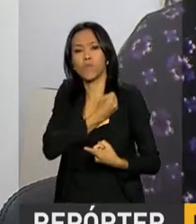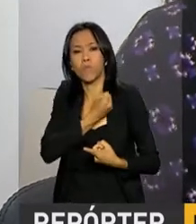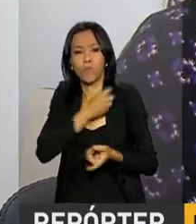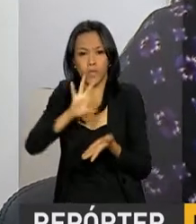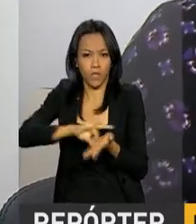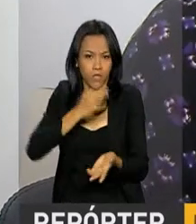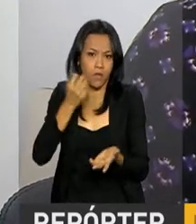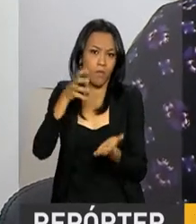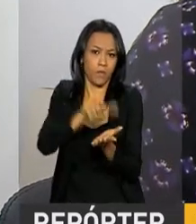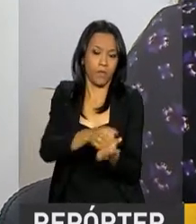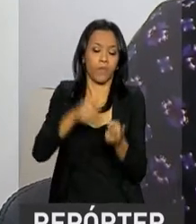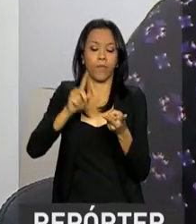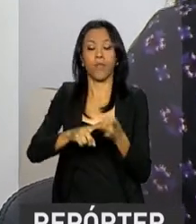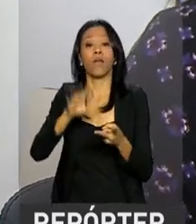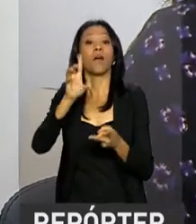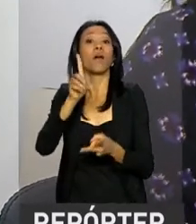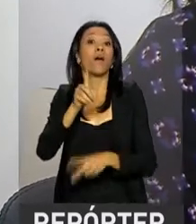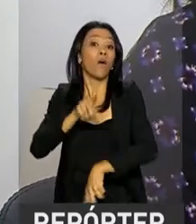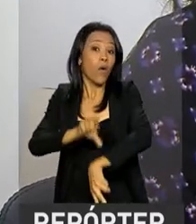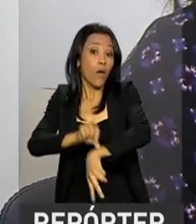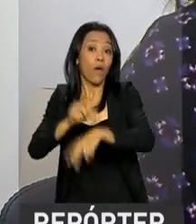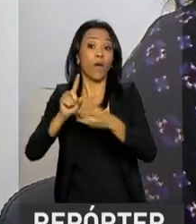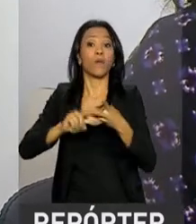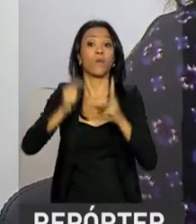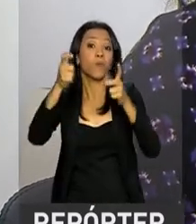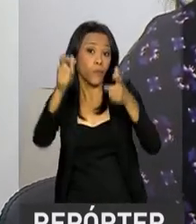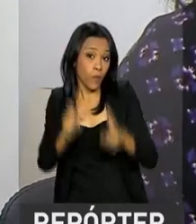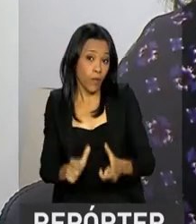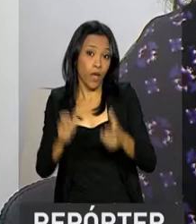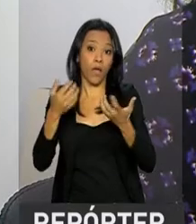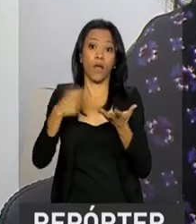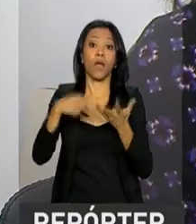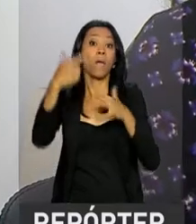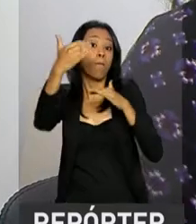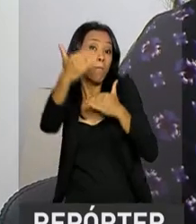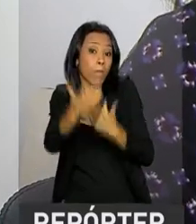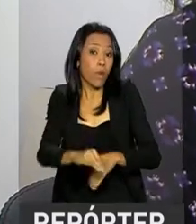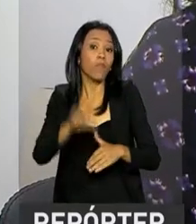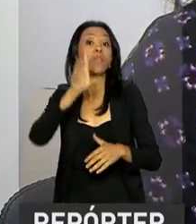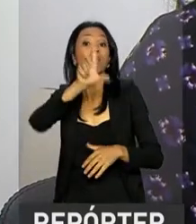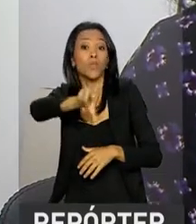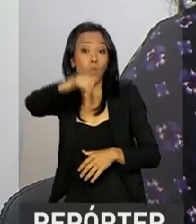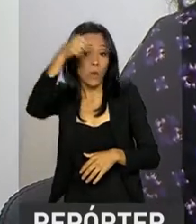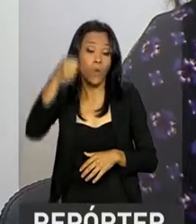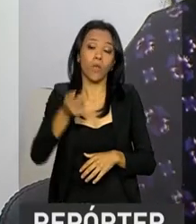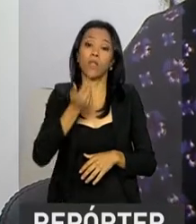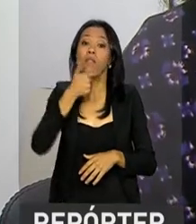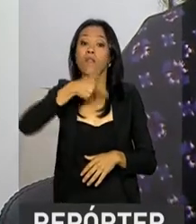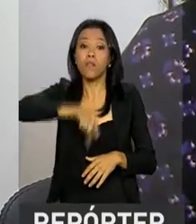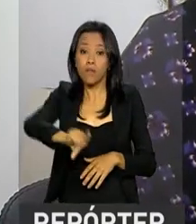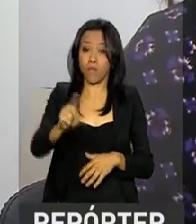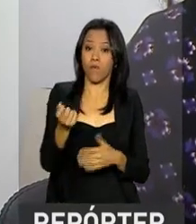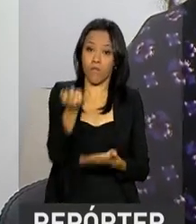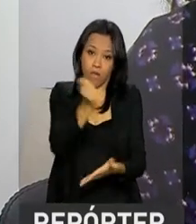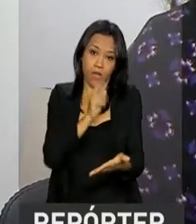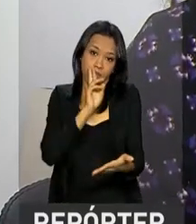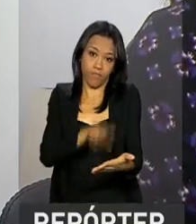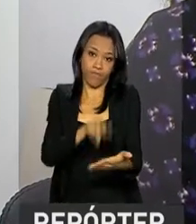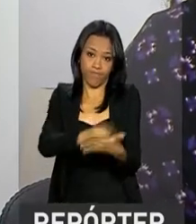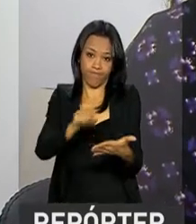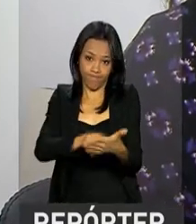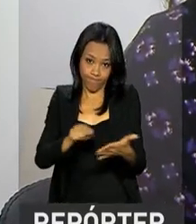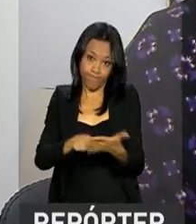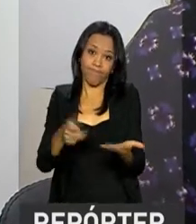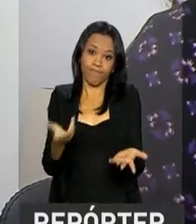a data o horário eo local as provas ea opção de língua estrangeira escolhida pelo aluno o enem